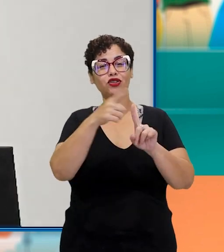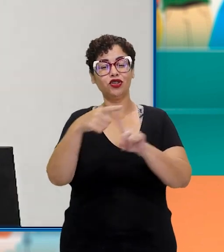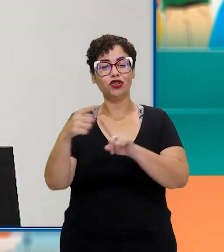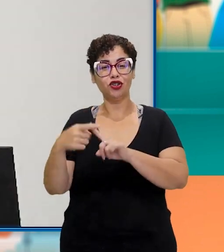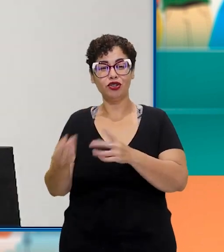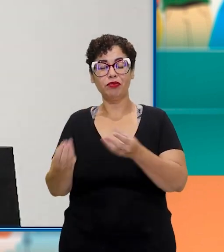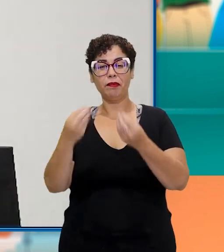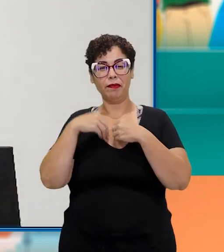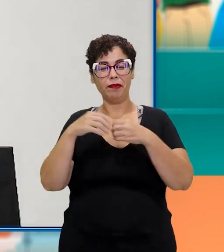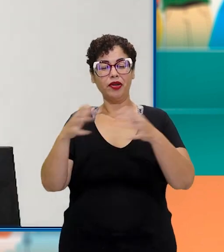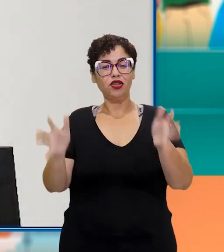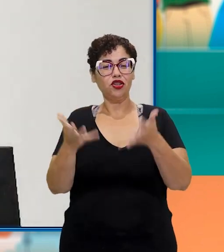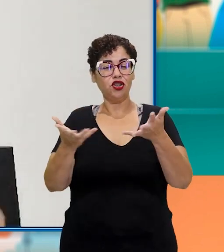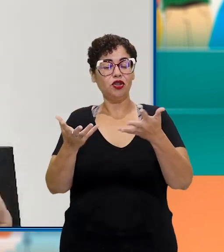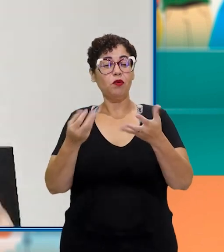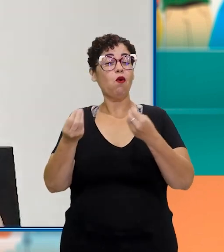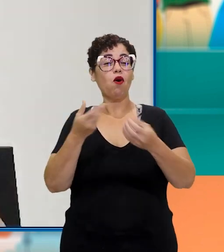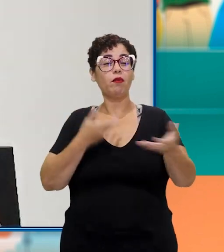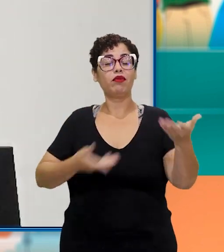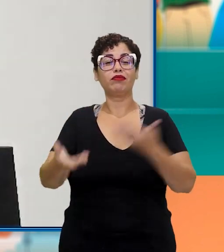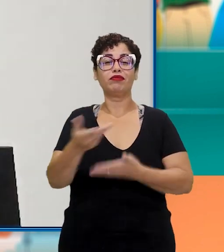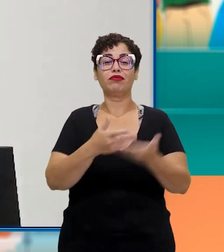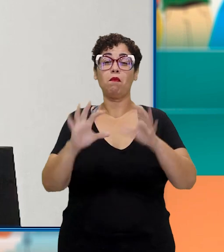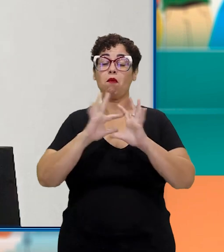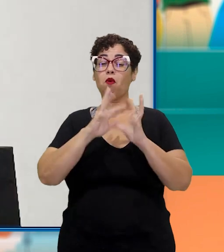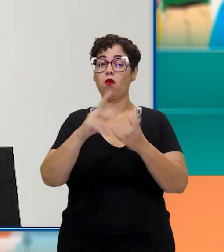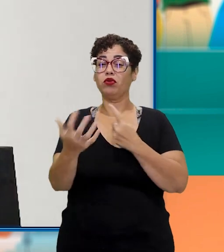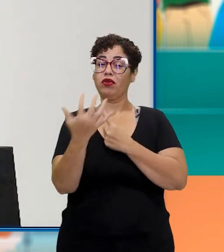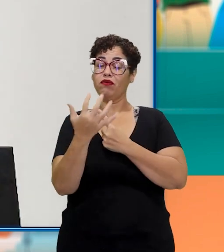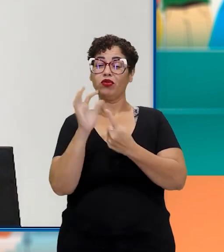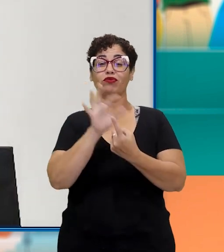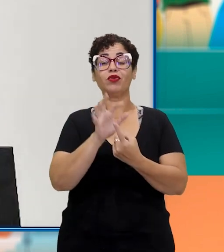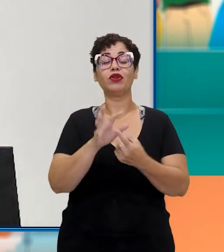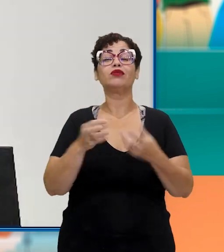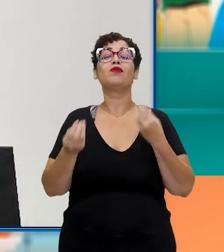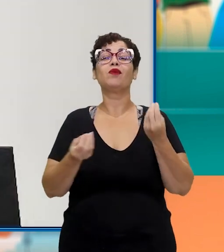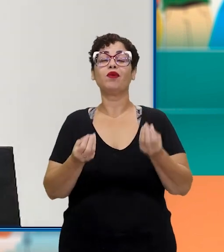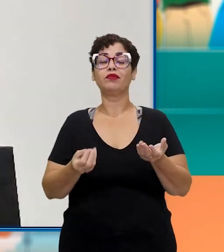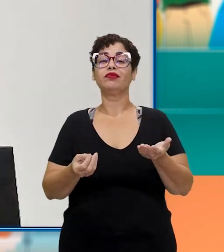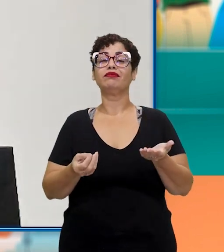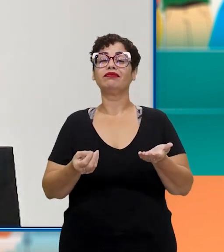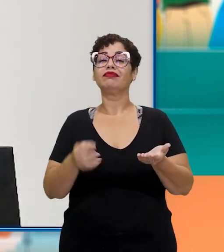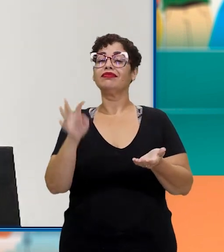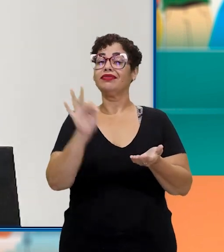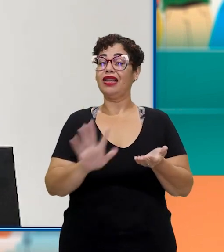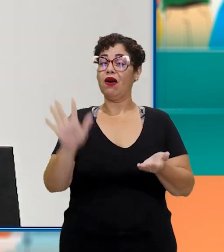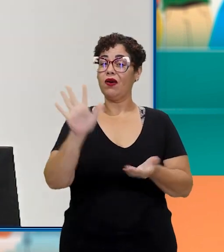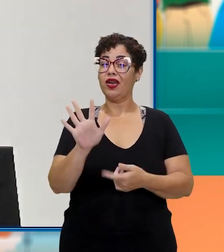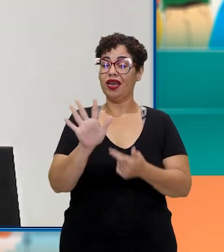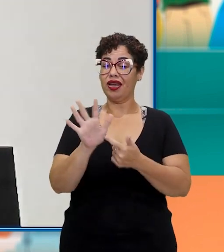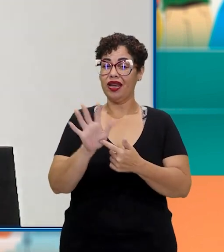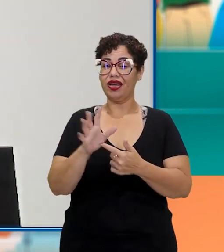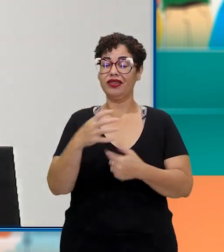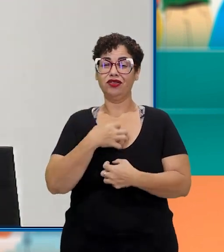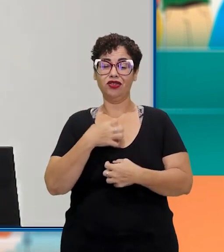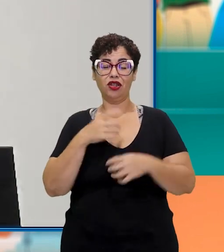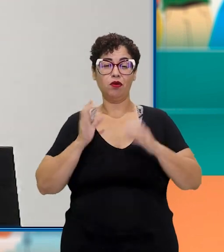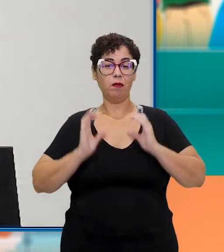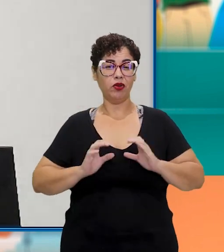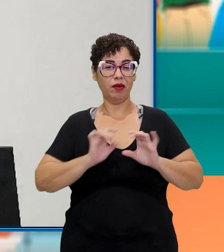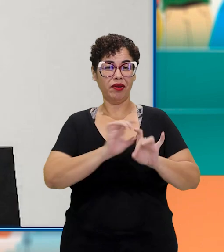como cada tipo recebe e devolve os estímulos que o mundo oferece. Então, respondendo a sua pergunta, essa teoria